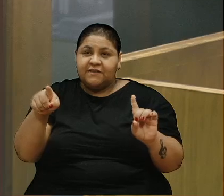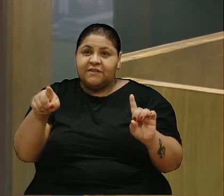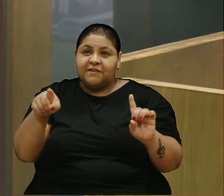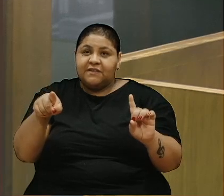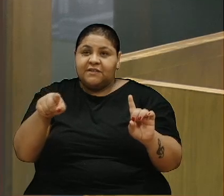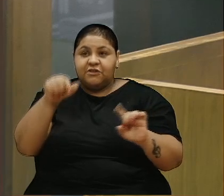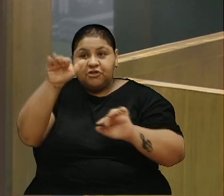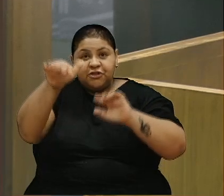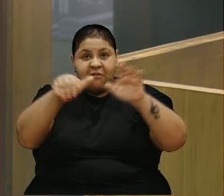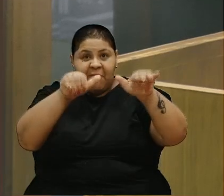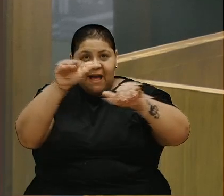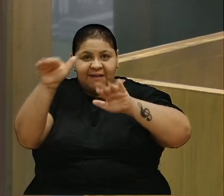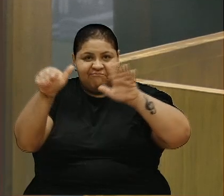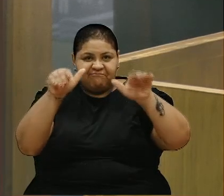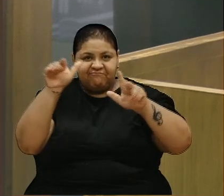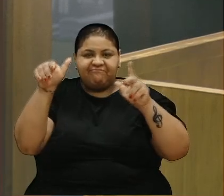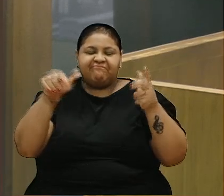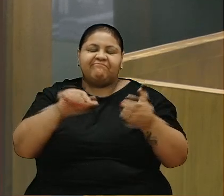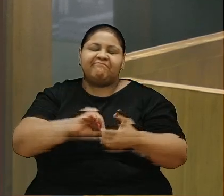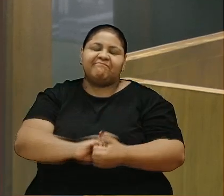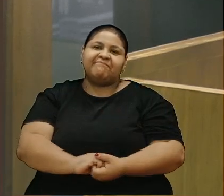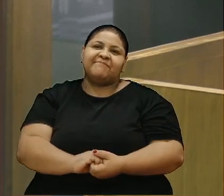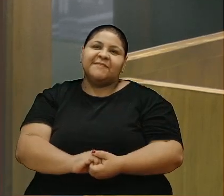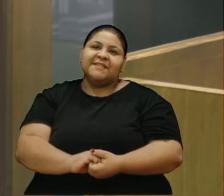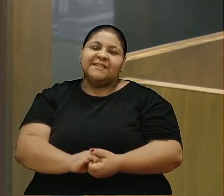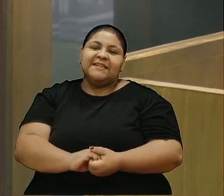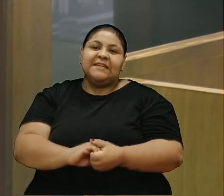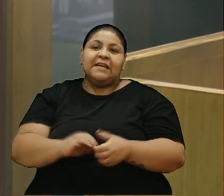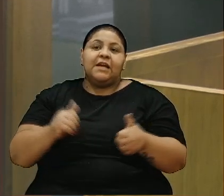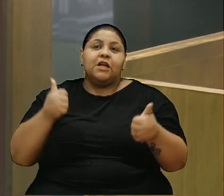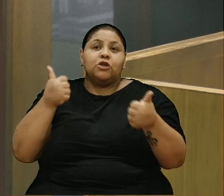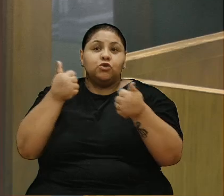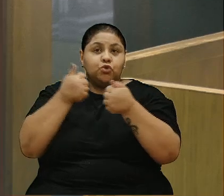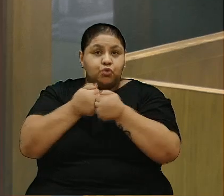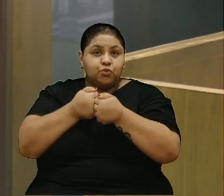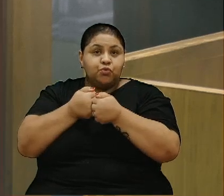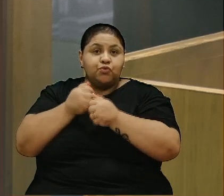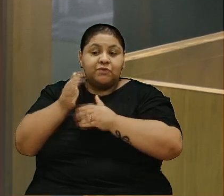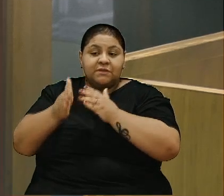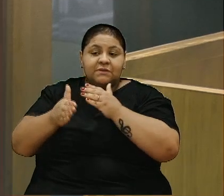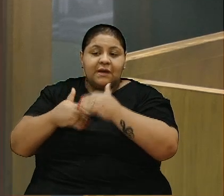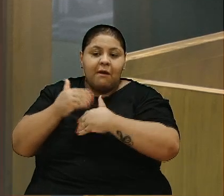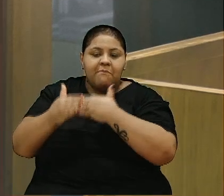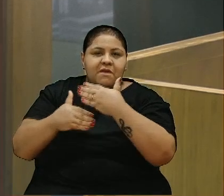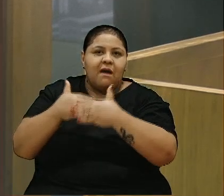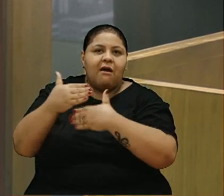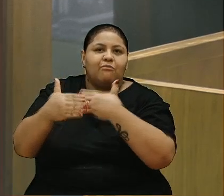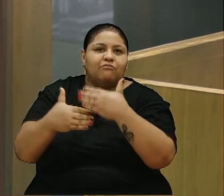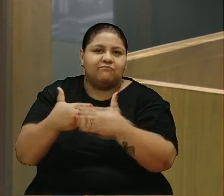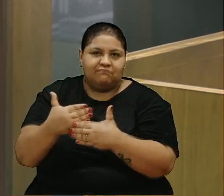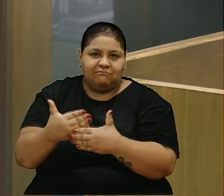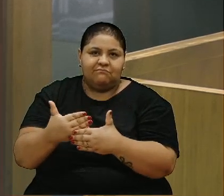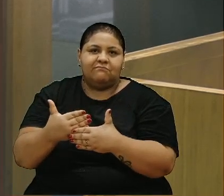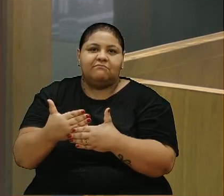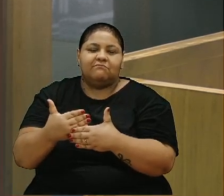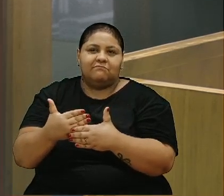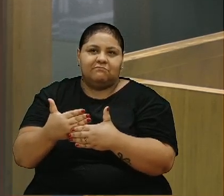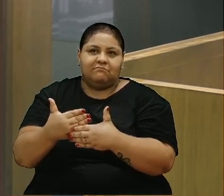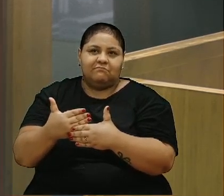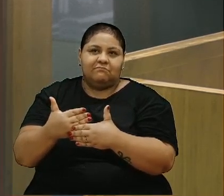a todos para juntos caminharmos por uma